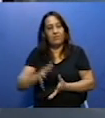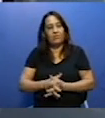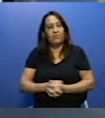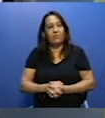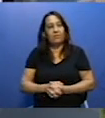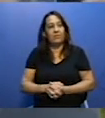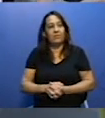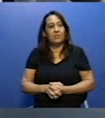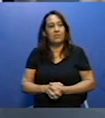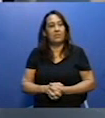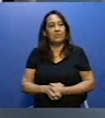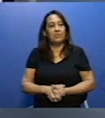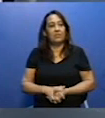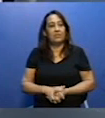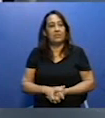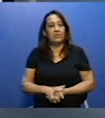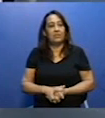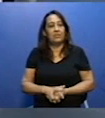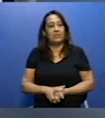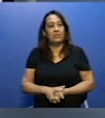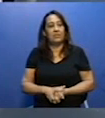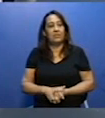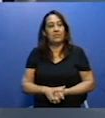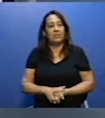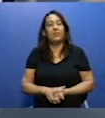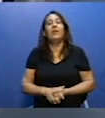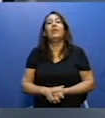primeira, a segunda ou a terceira?